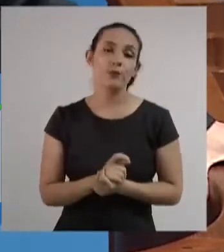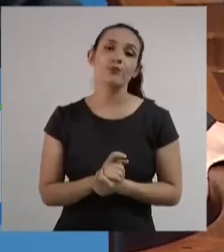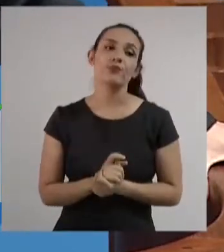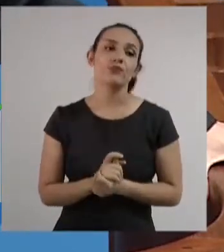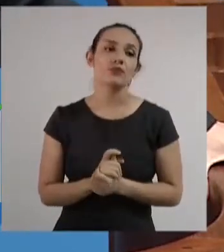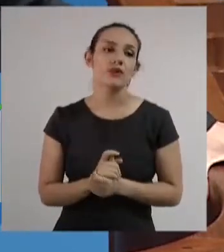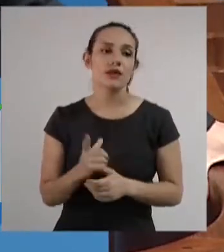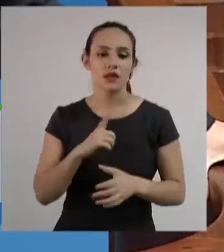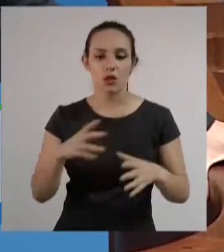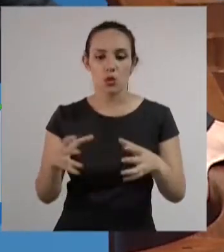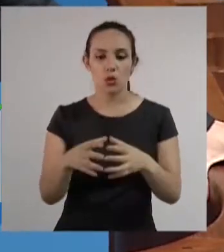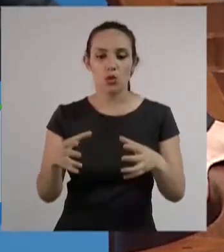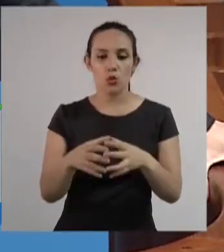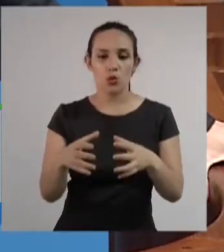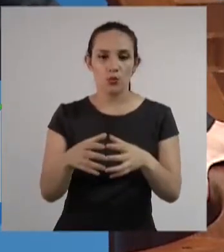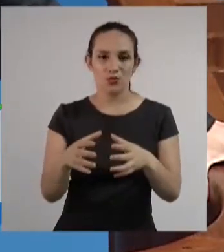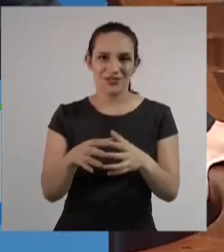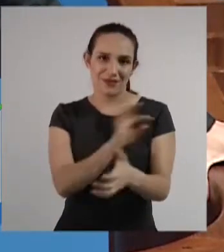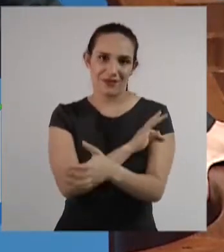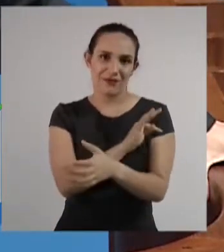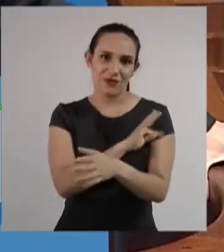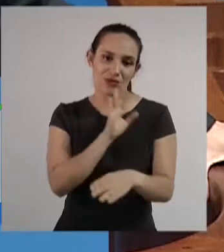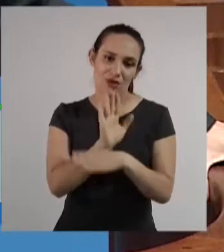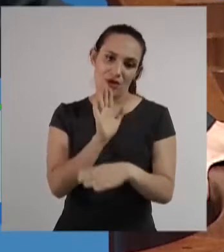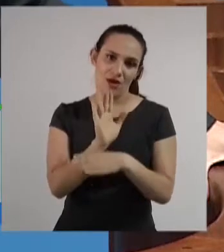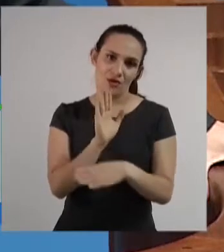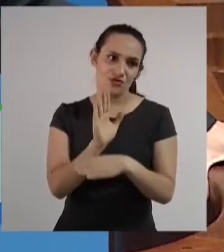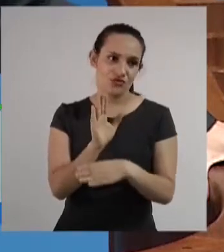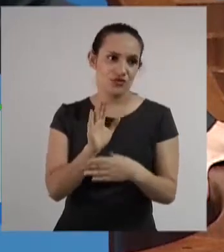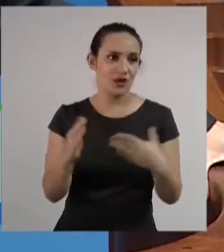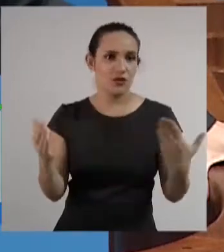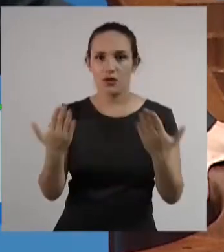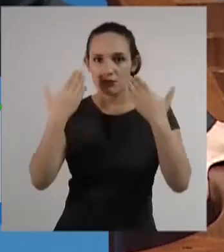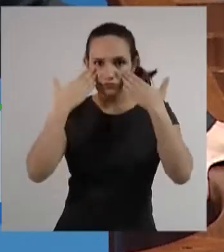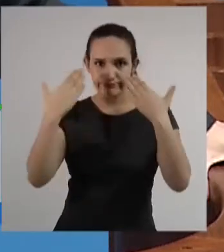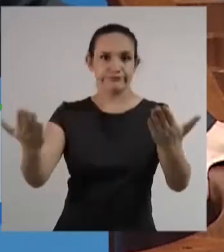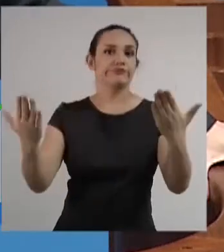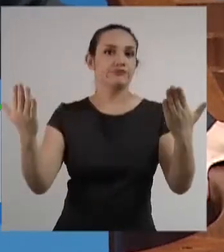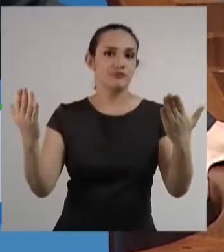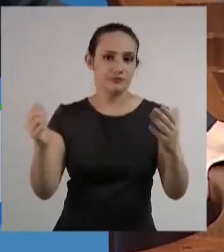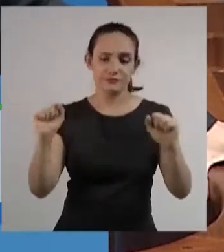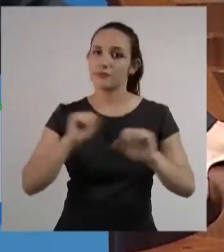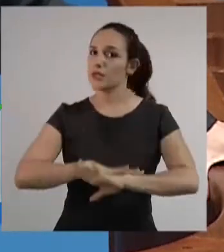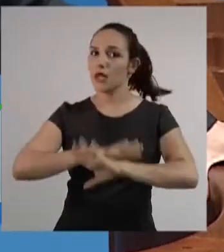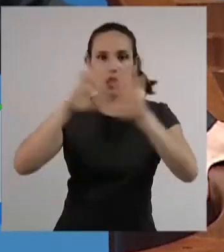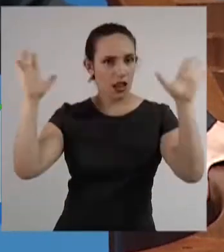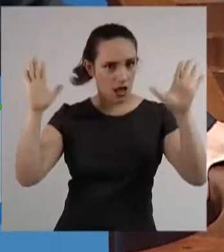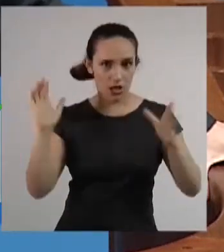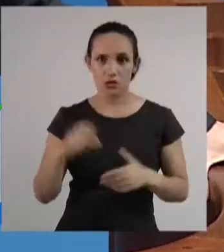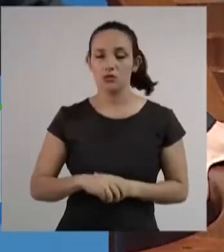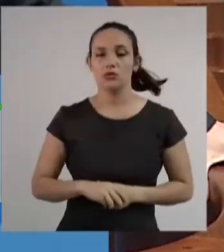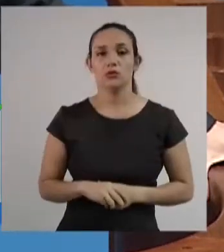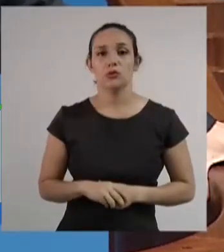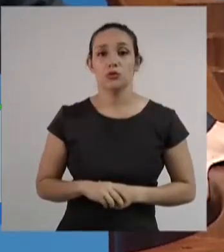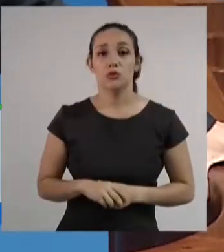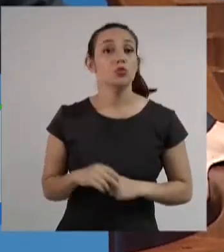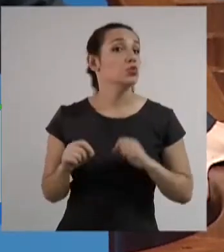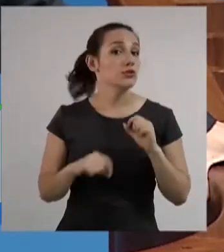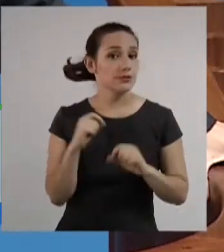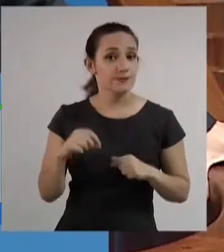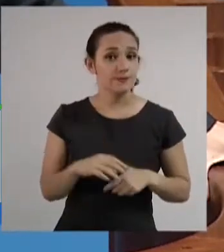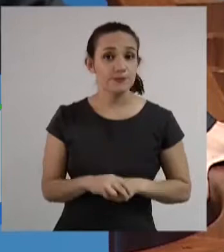da sua equipe de transição, ficou patente, ficou bastante claro